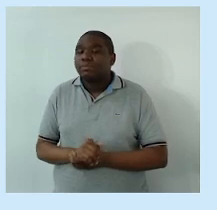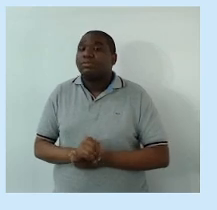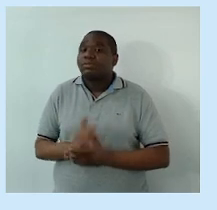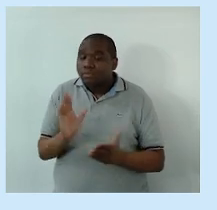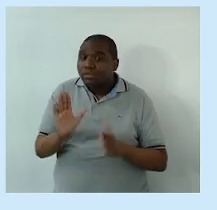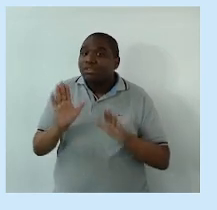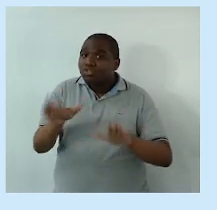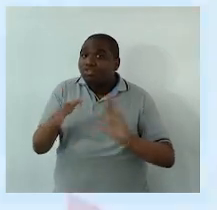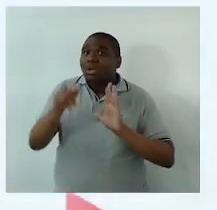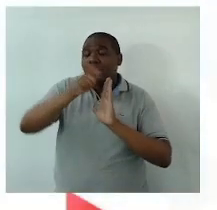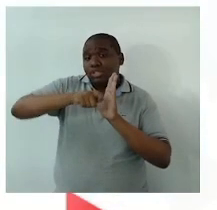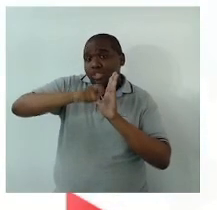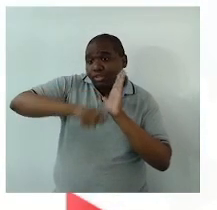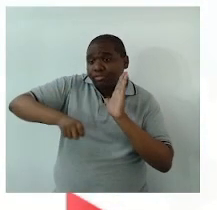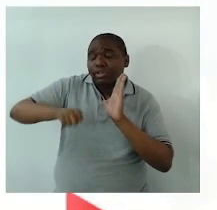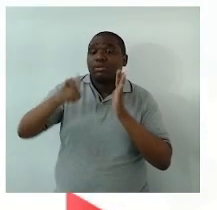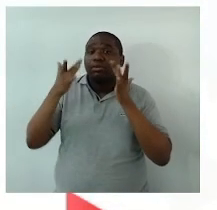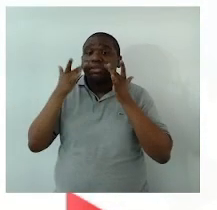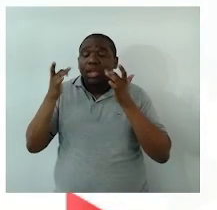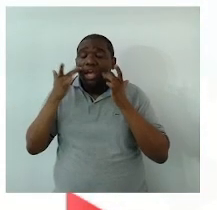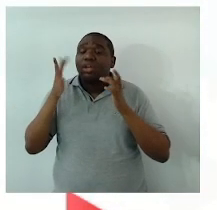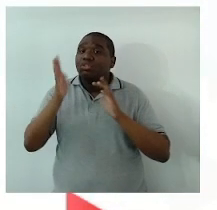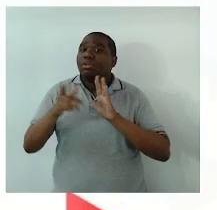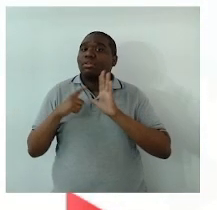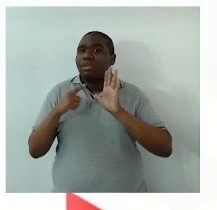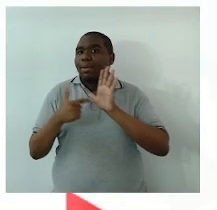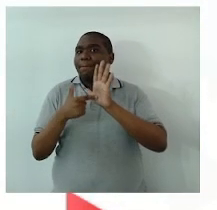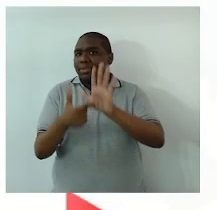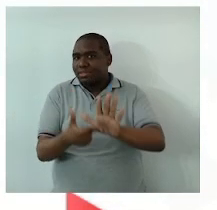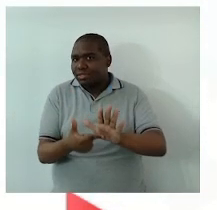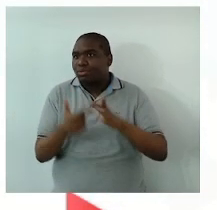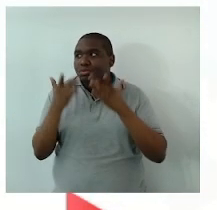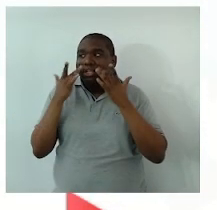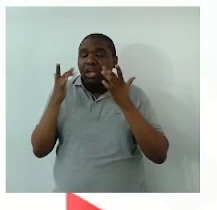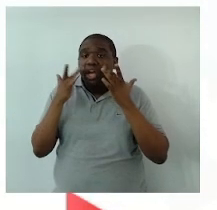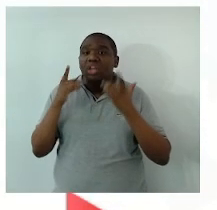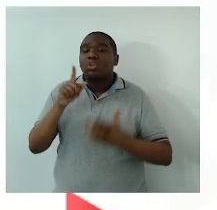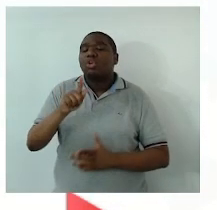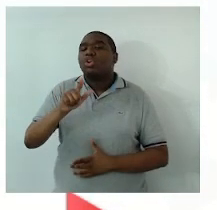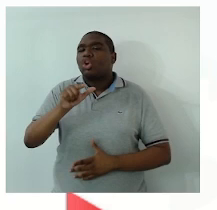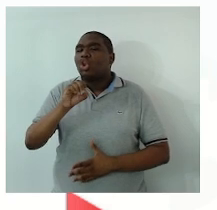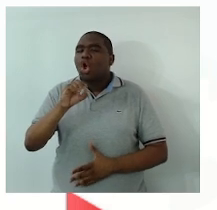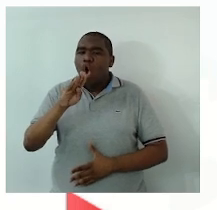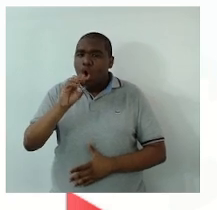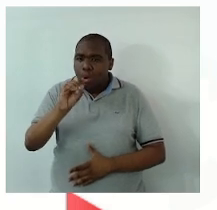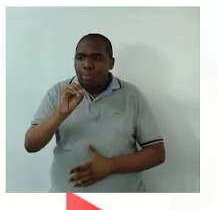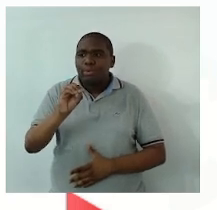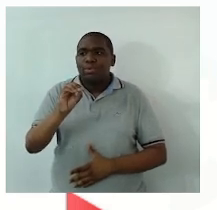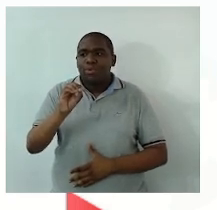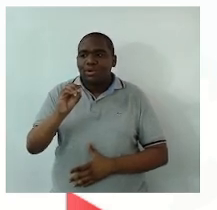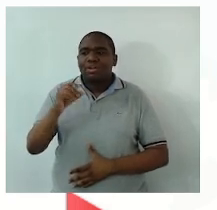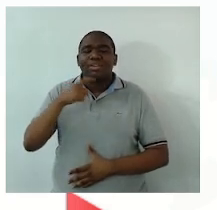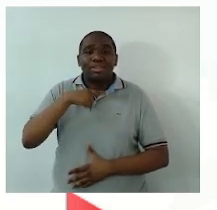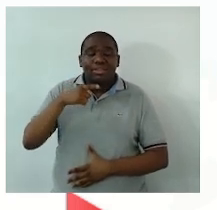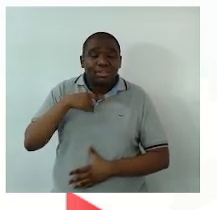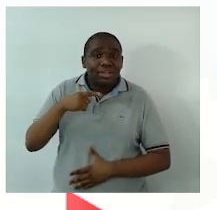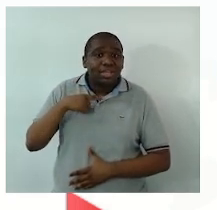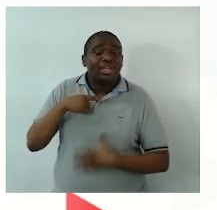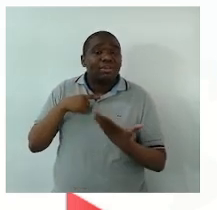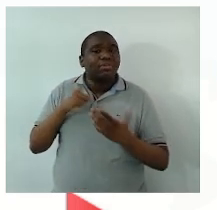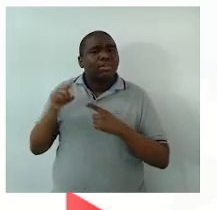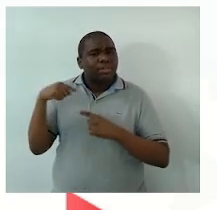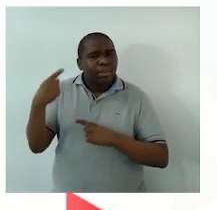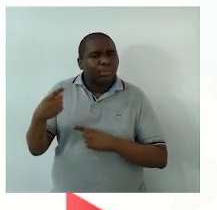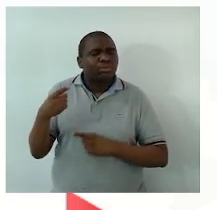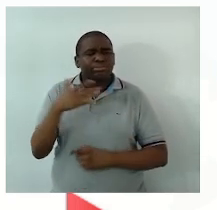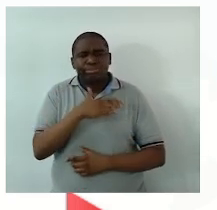estava escrevendo o maior número de peças apresentadas no Teatro Globo, né? Teatro Globo lá de Londres, né? E teve isso bem depois da